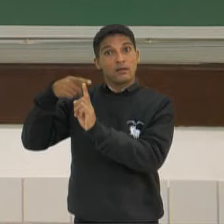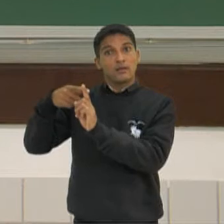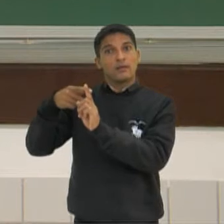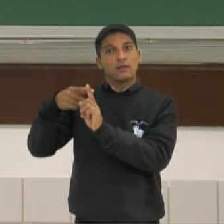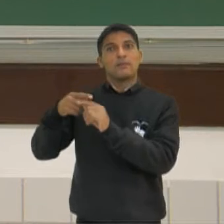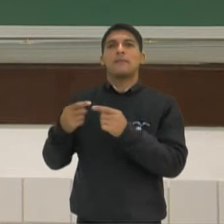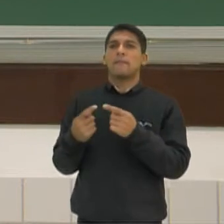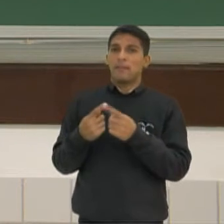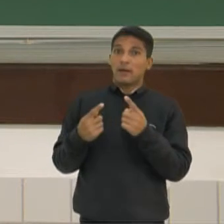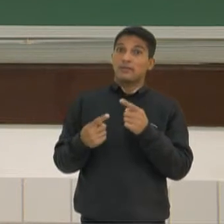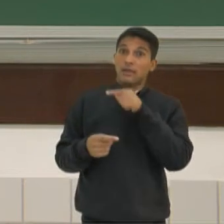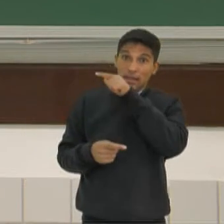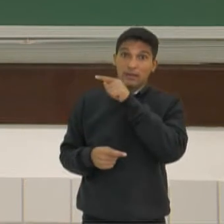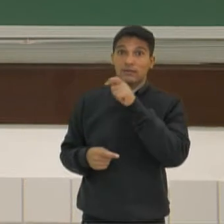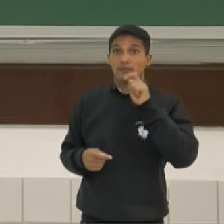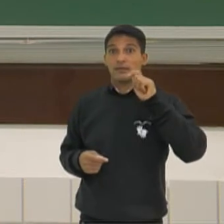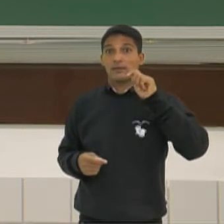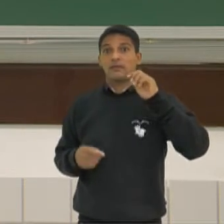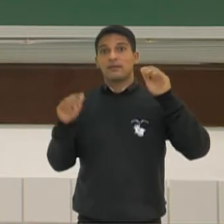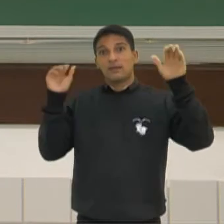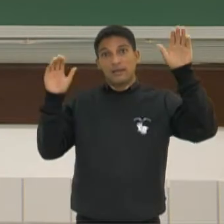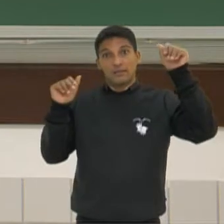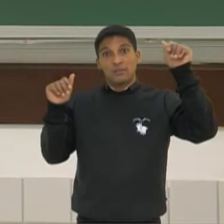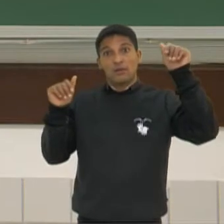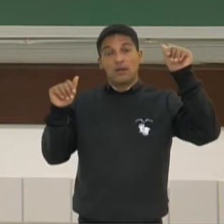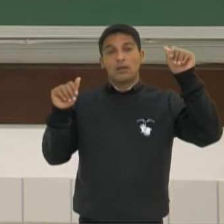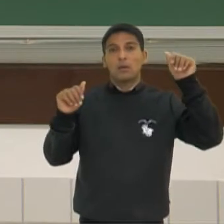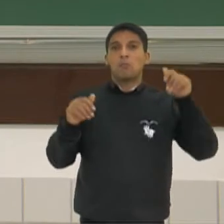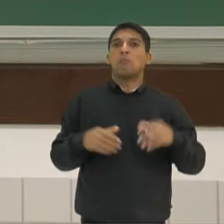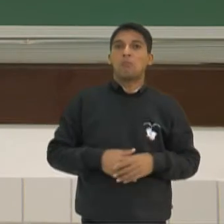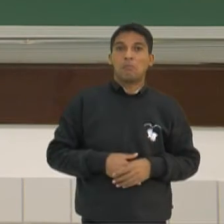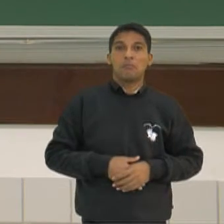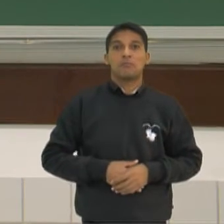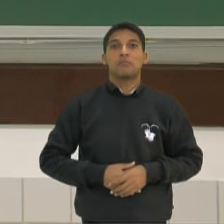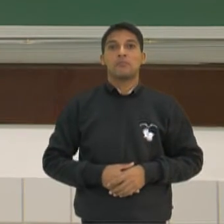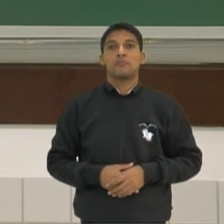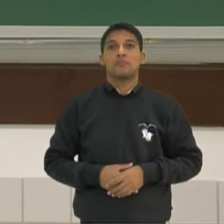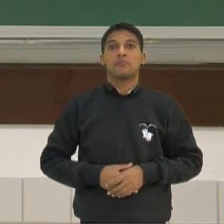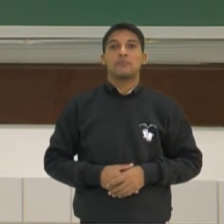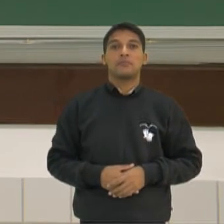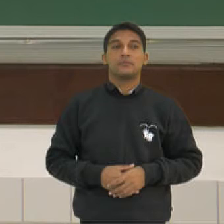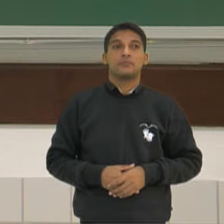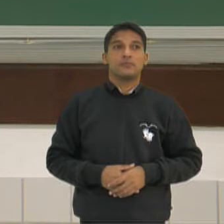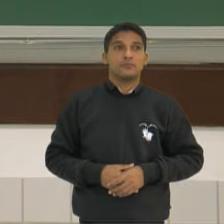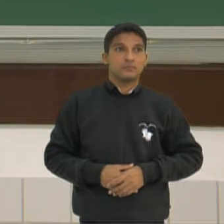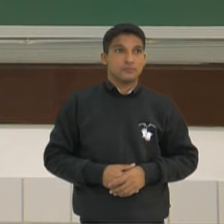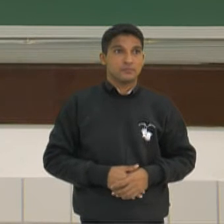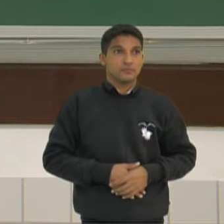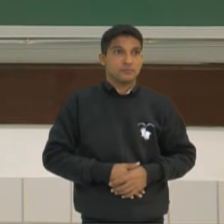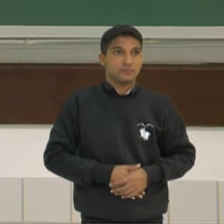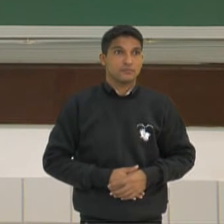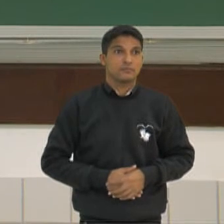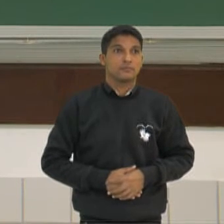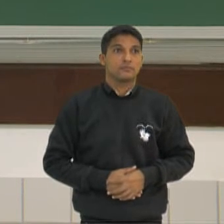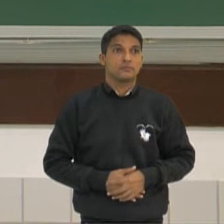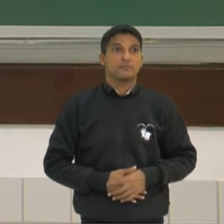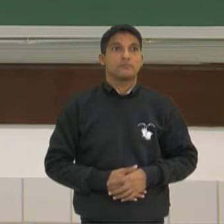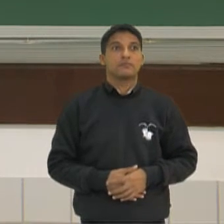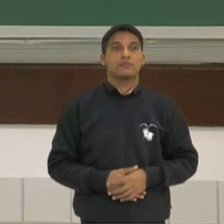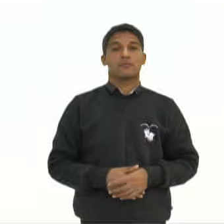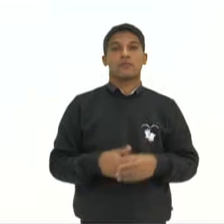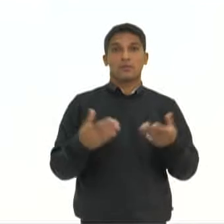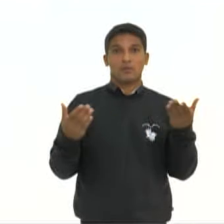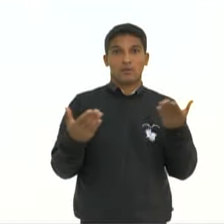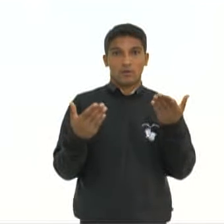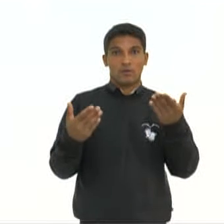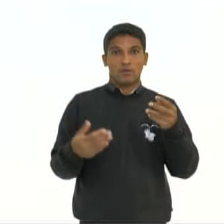cristianismo espanhol. E nós chegamos na divisão do território